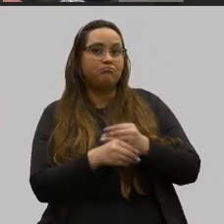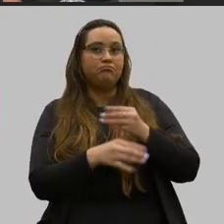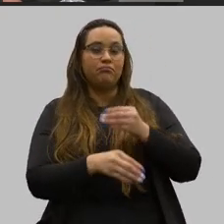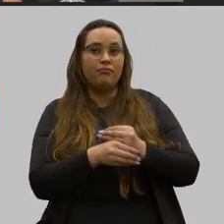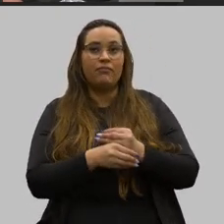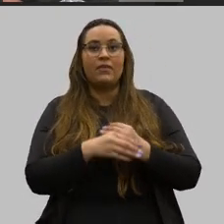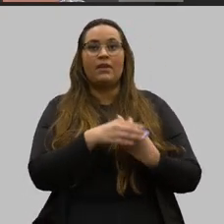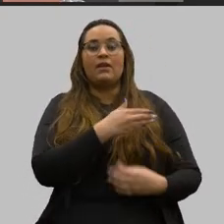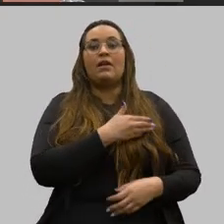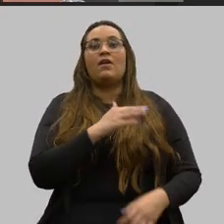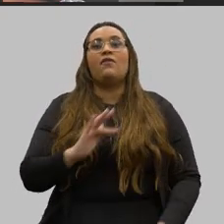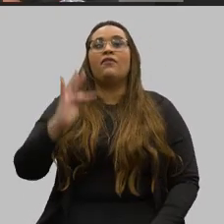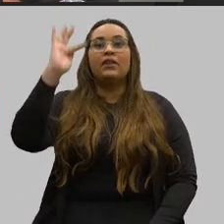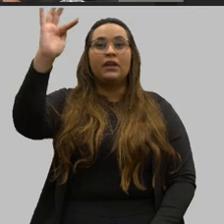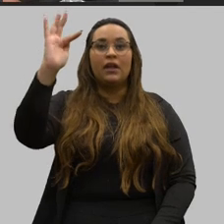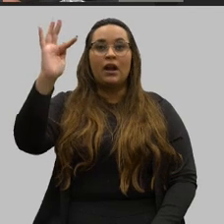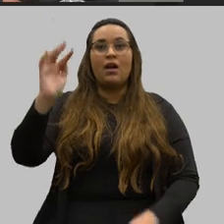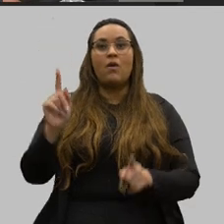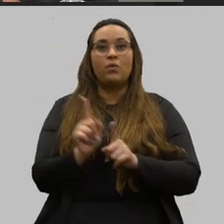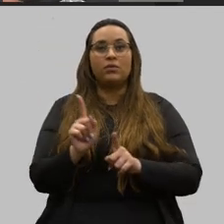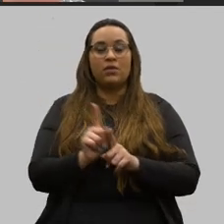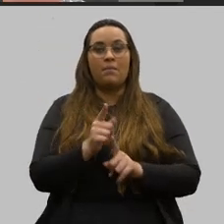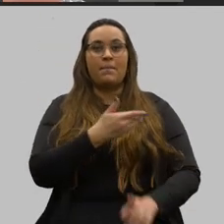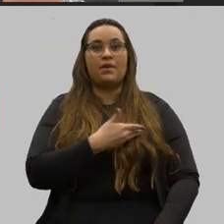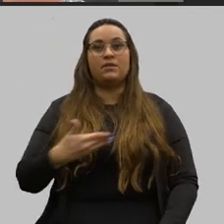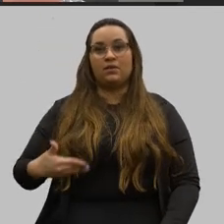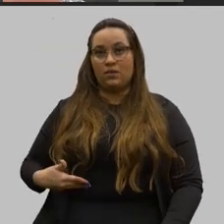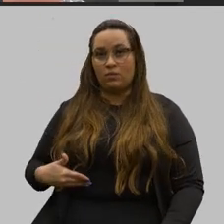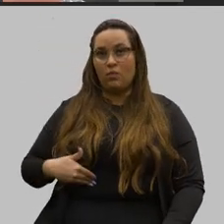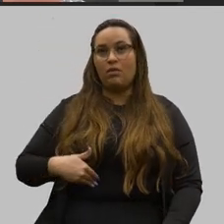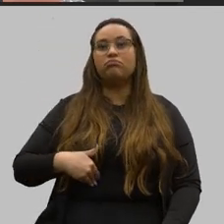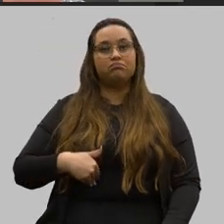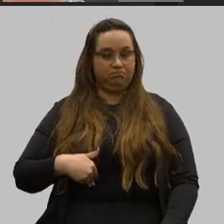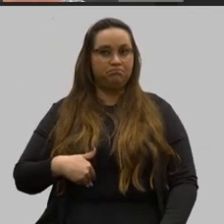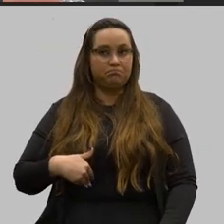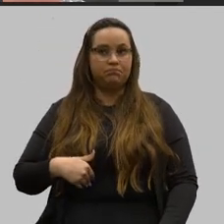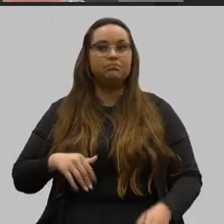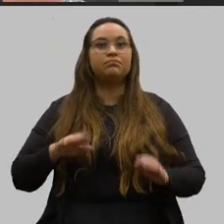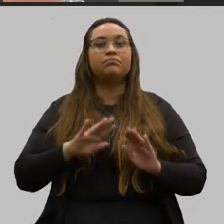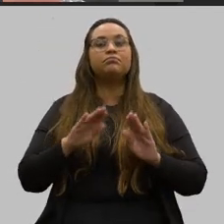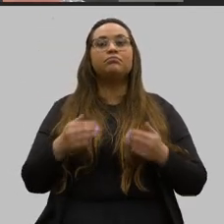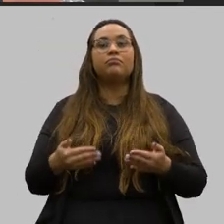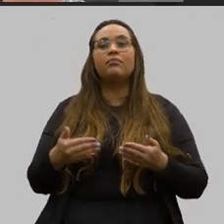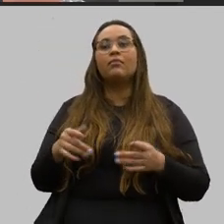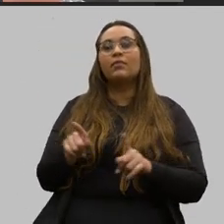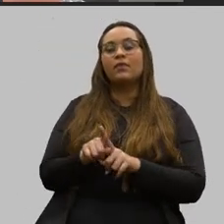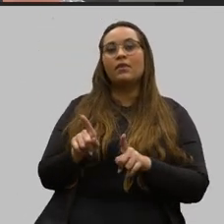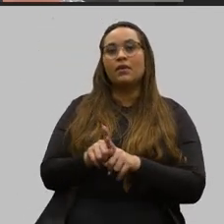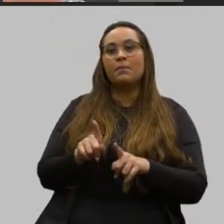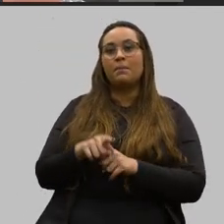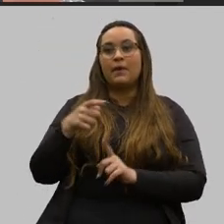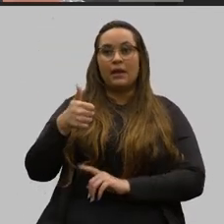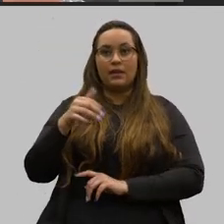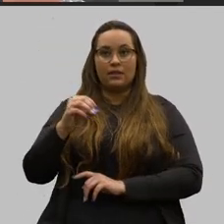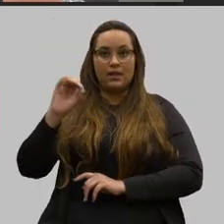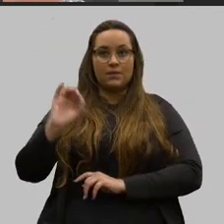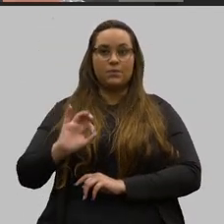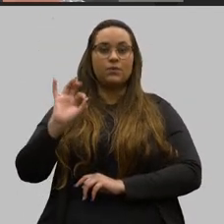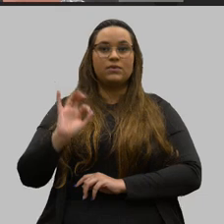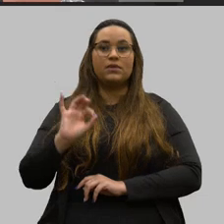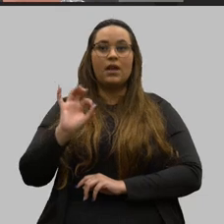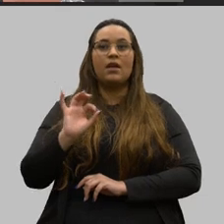federais TDC convênios municipais e Tac especificamente orgânico é 10% disso Deputado é 1